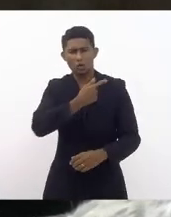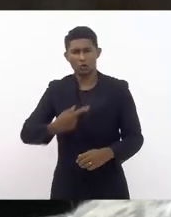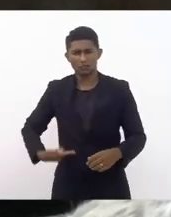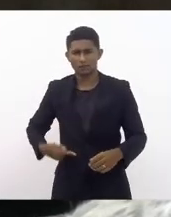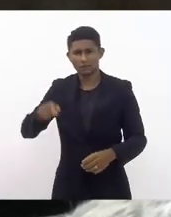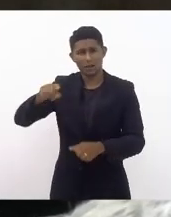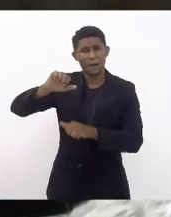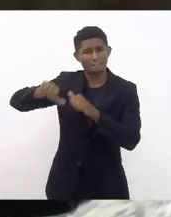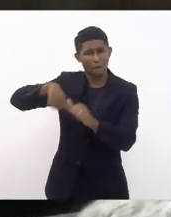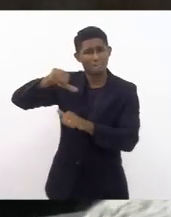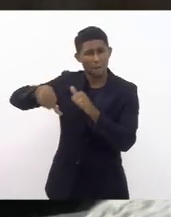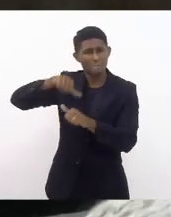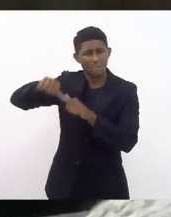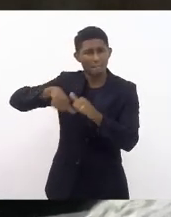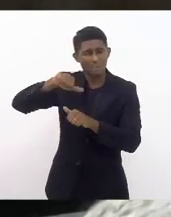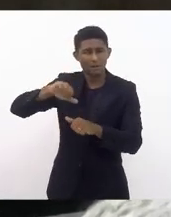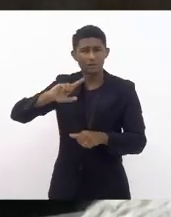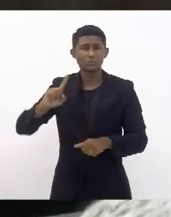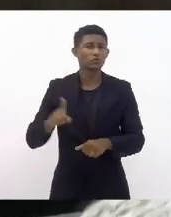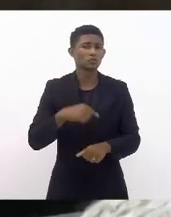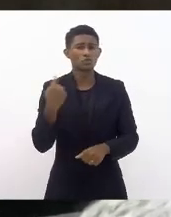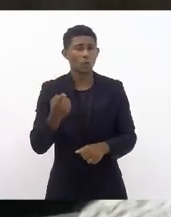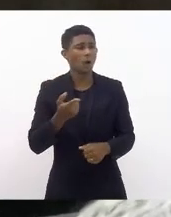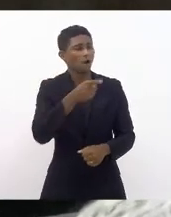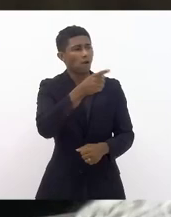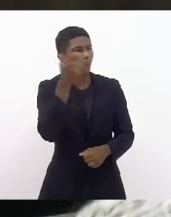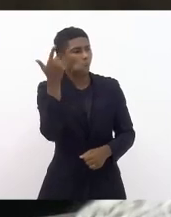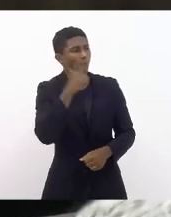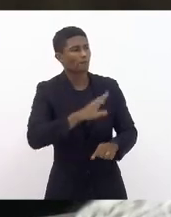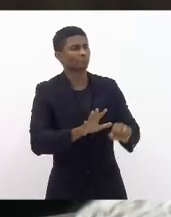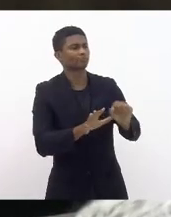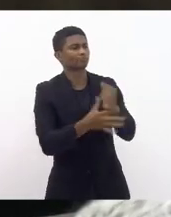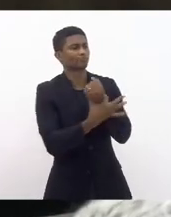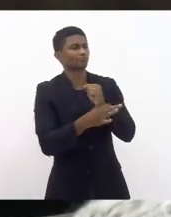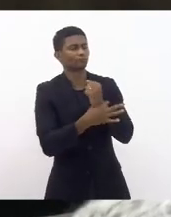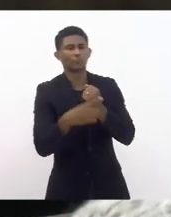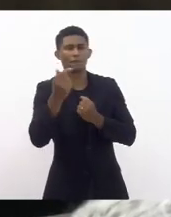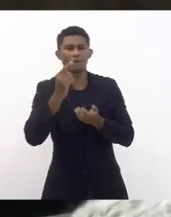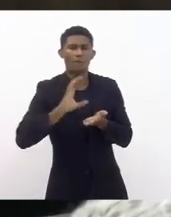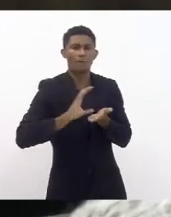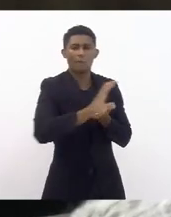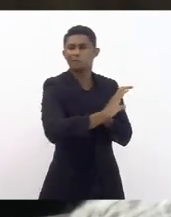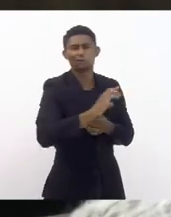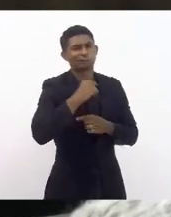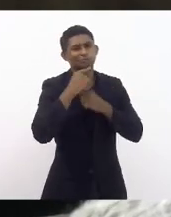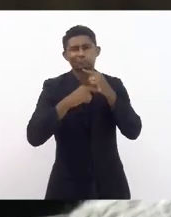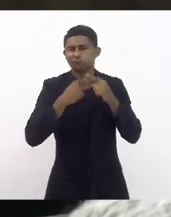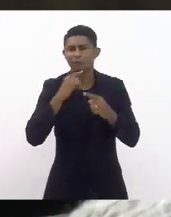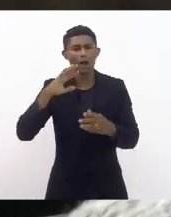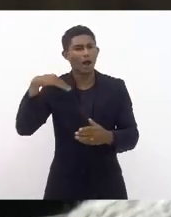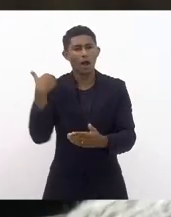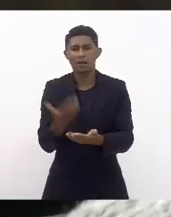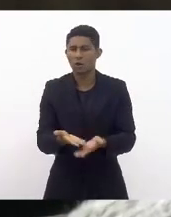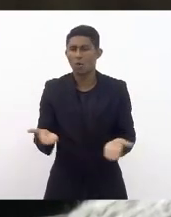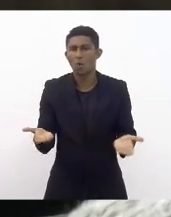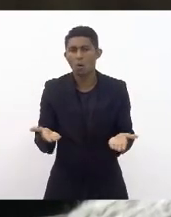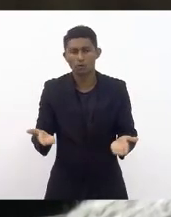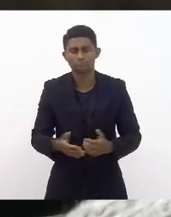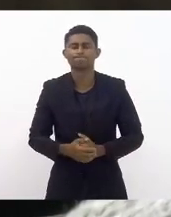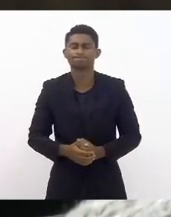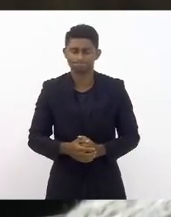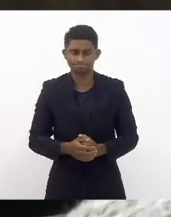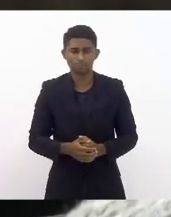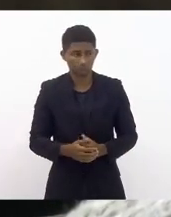tivemos dificuldade de garantir que a UESO tivesse o investimento necessário. A realidade é que hoje